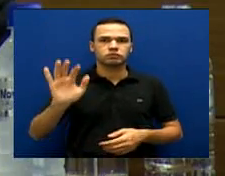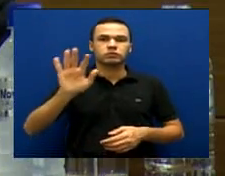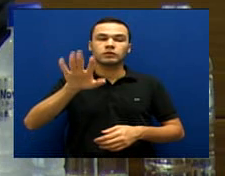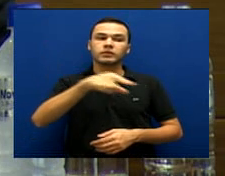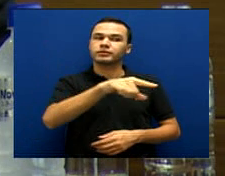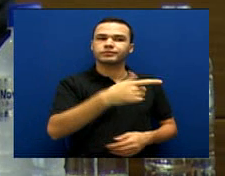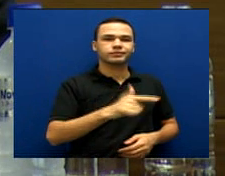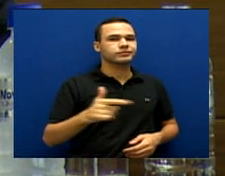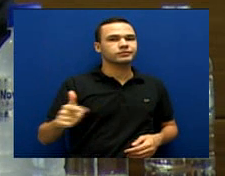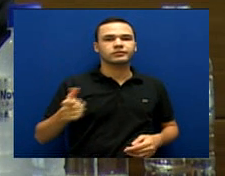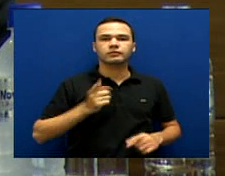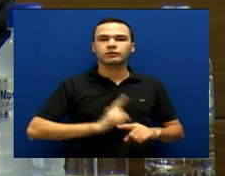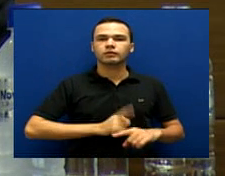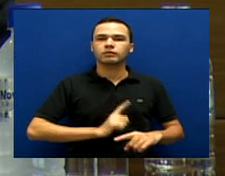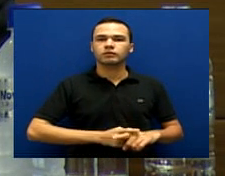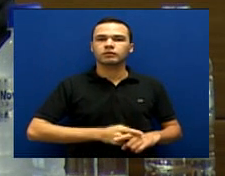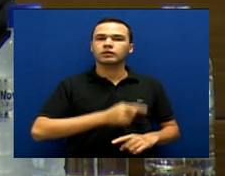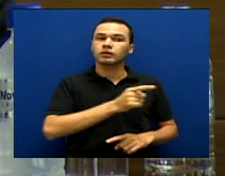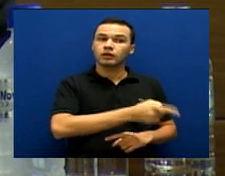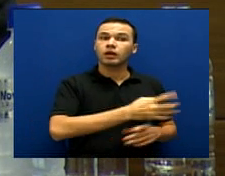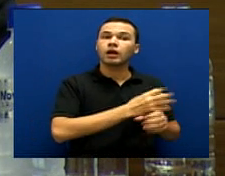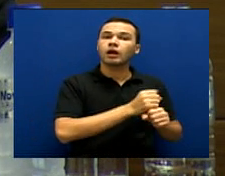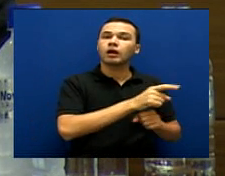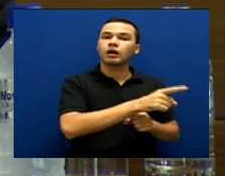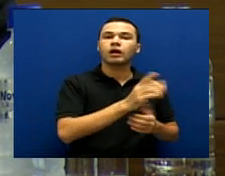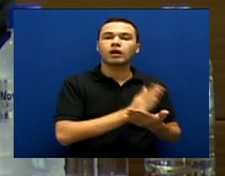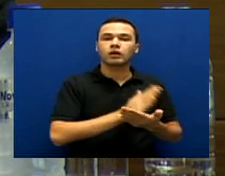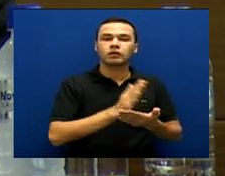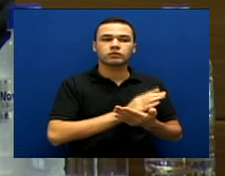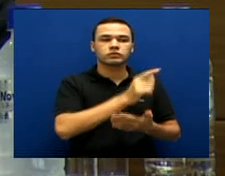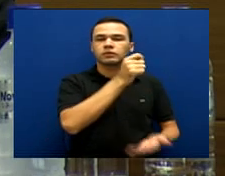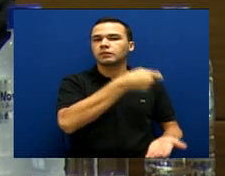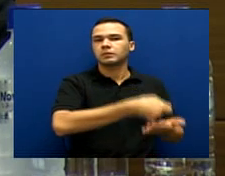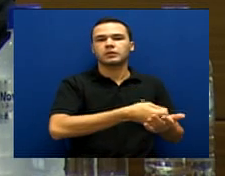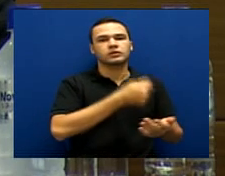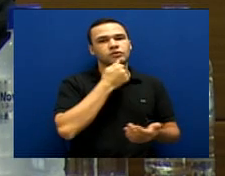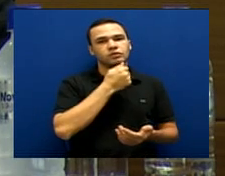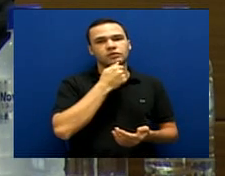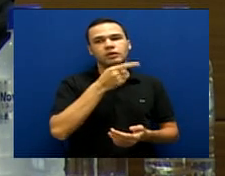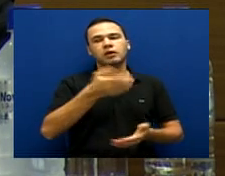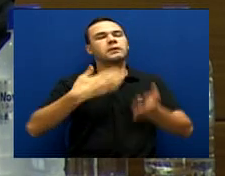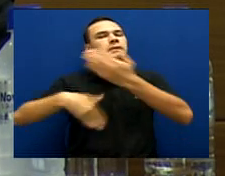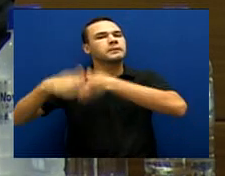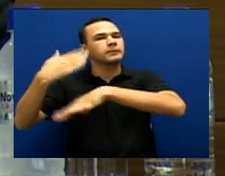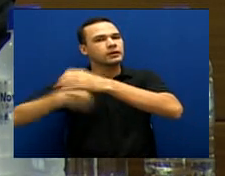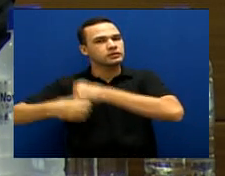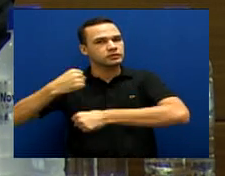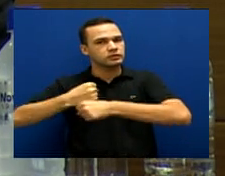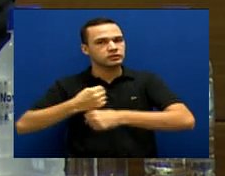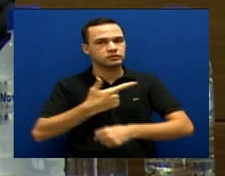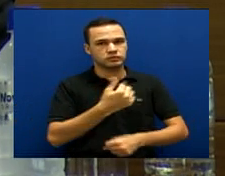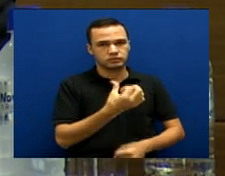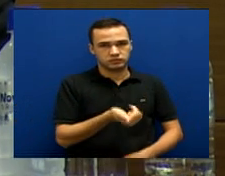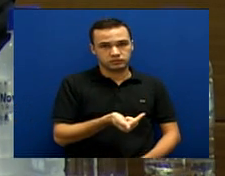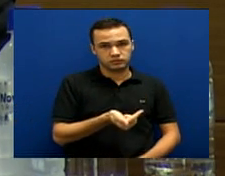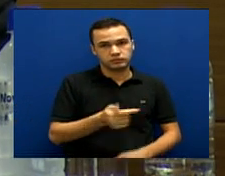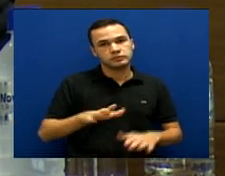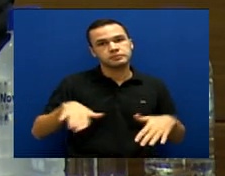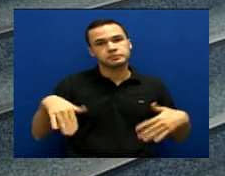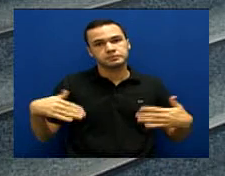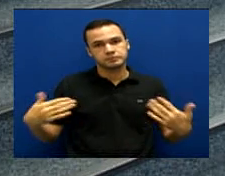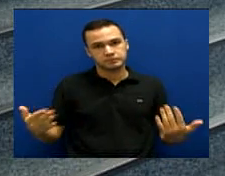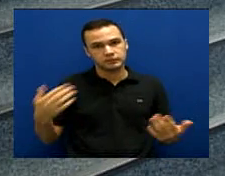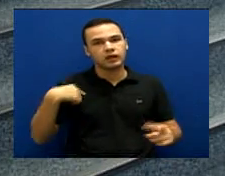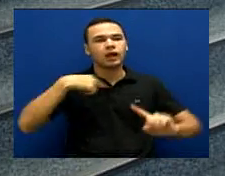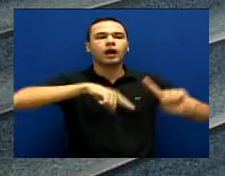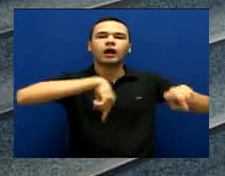estão apontados aqui porque esses esses valores muitos deles não foram pagos nesse exercício foram pagos a gestores 2017 então isso não ser apontado